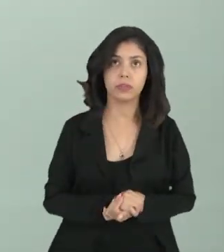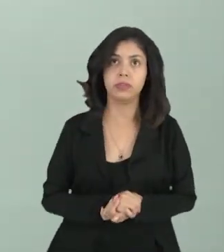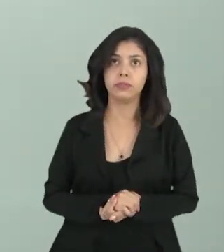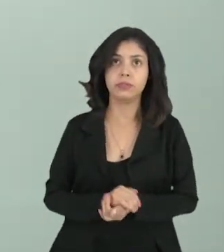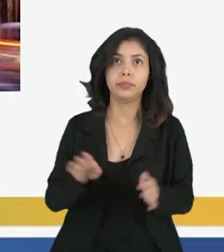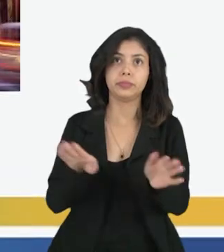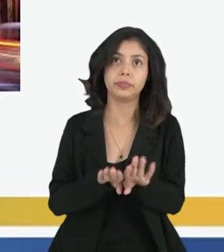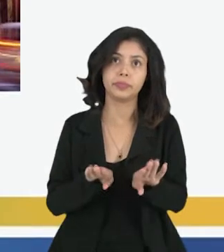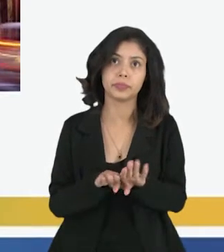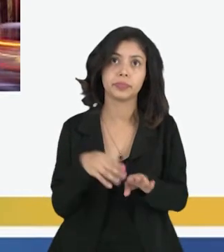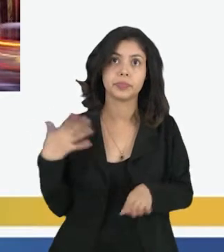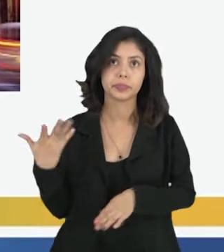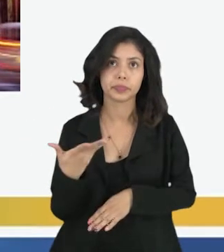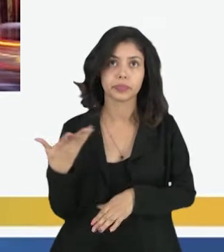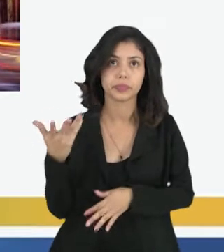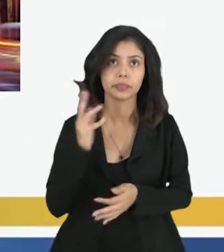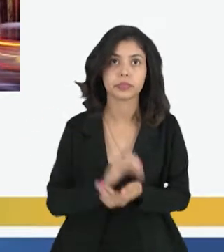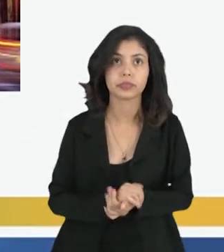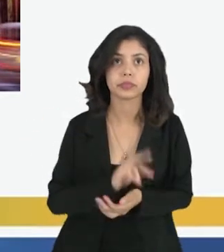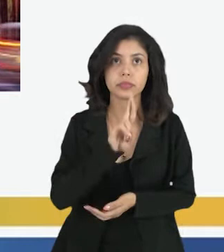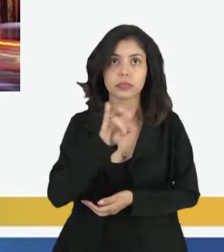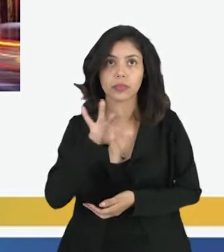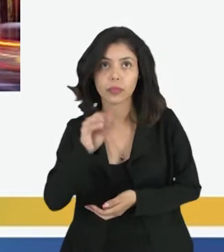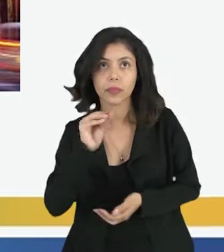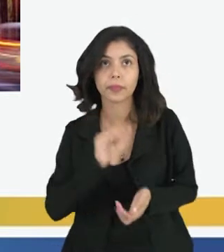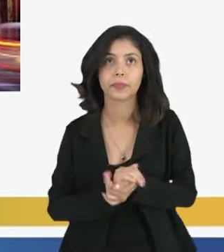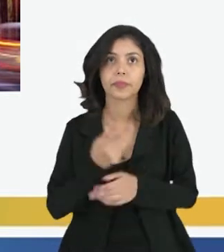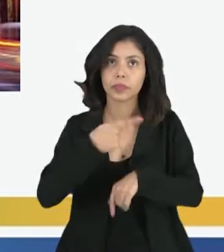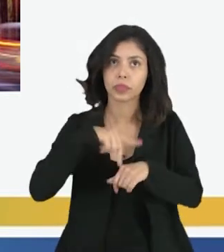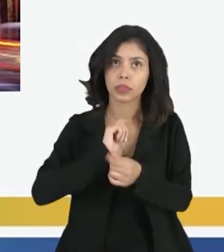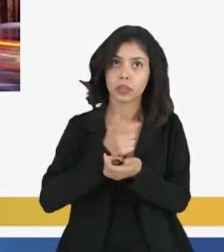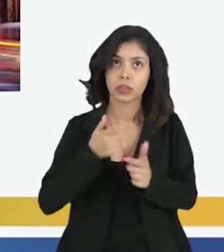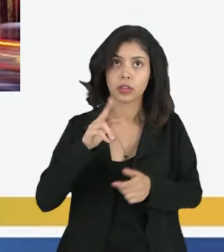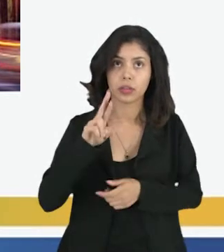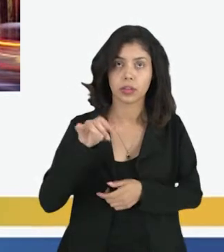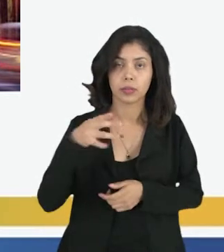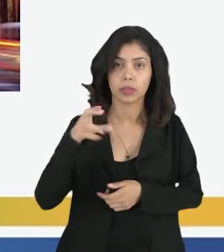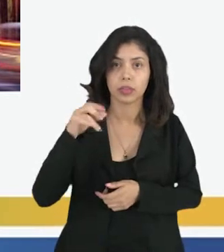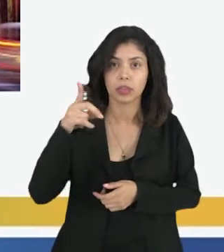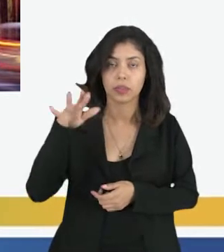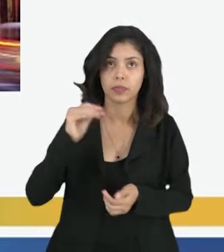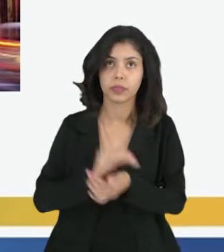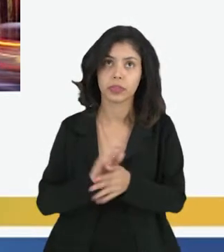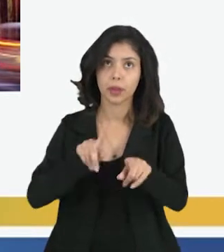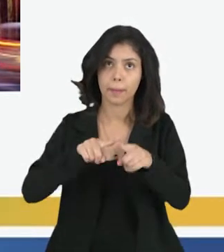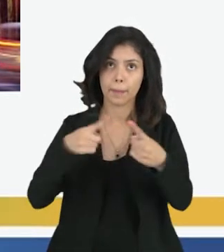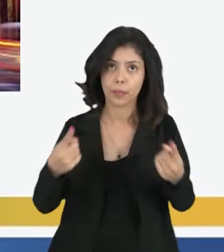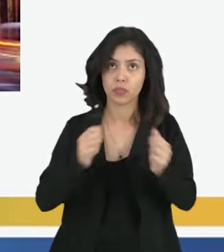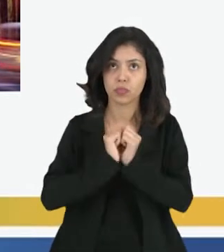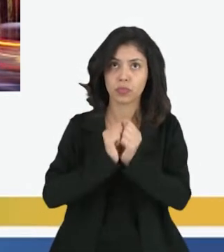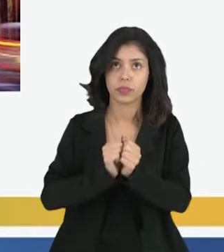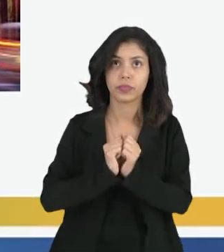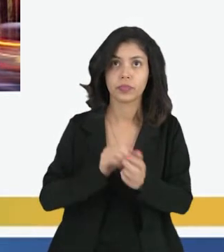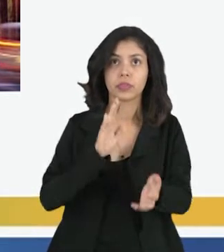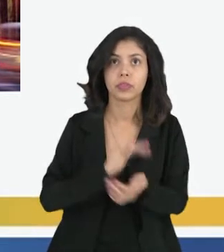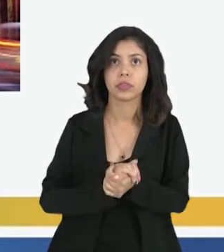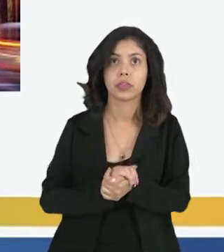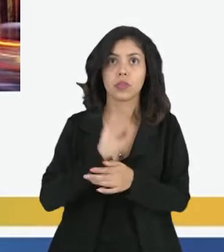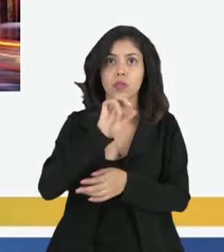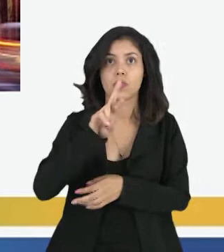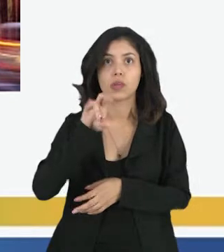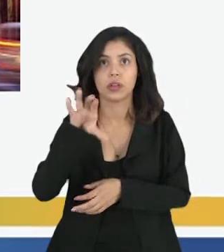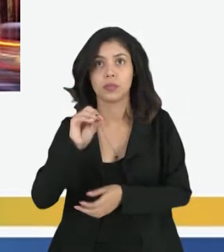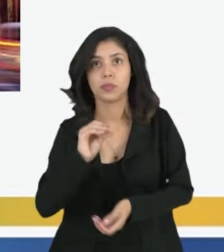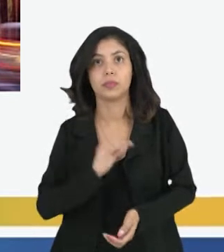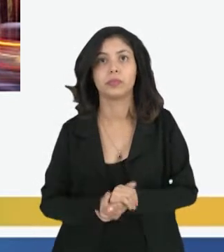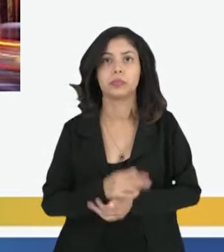tem uma ilustração básica aí do Reino Unido, formado pelos países da Grã-Bretanha, mais a Irlanda do Norte, e também o Arco do